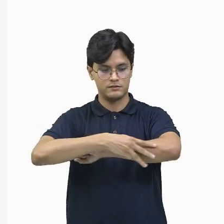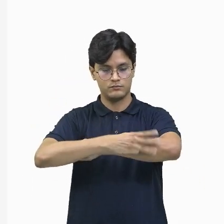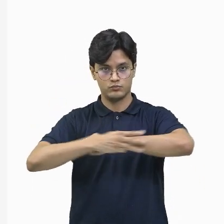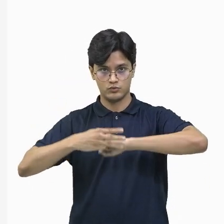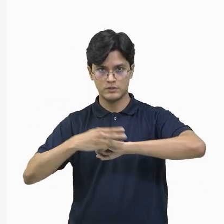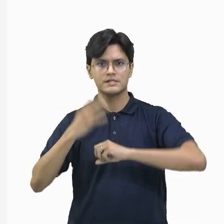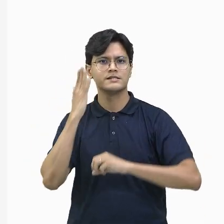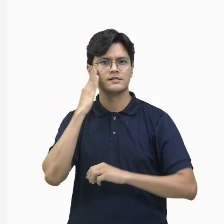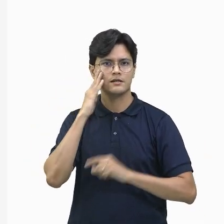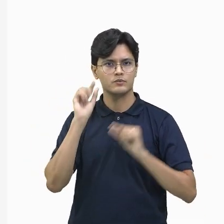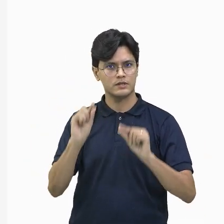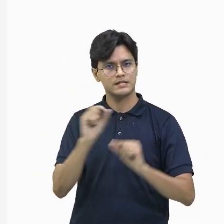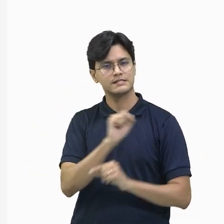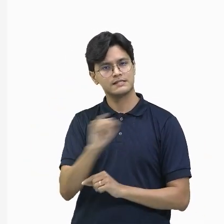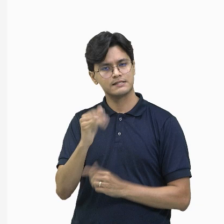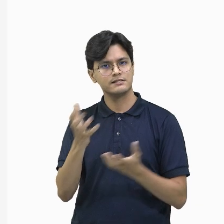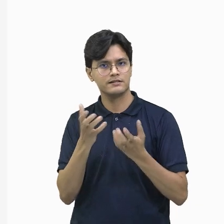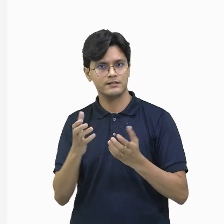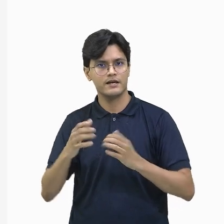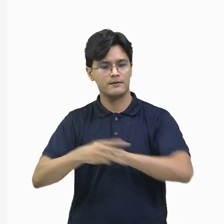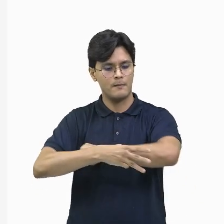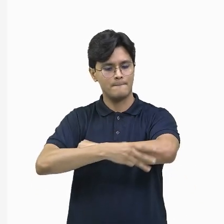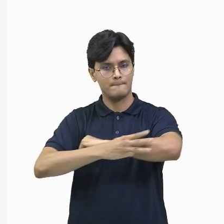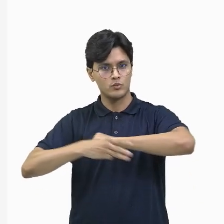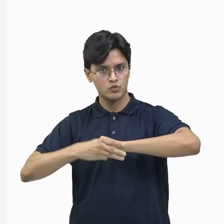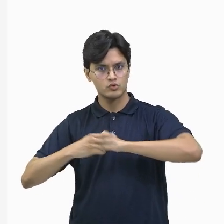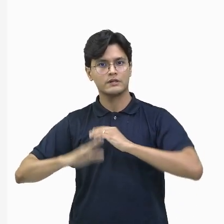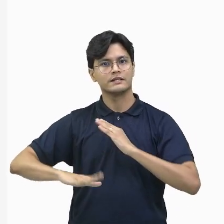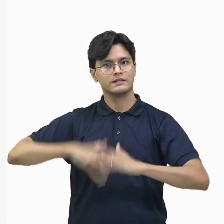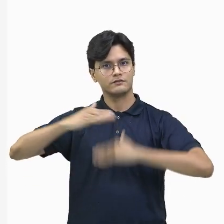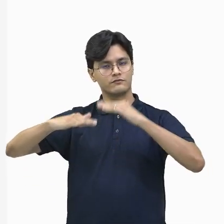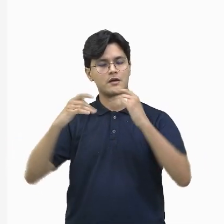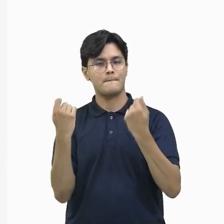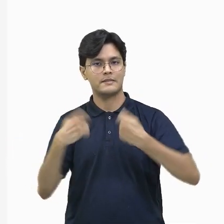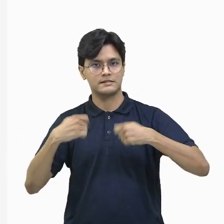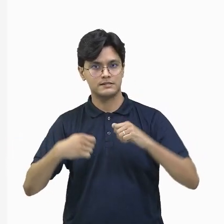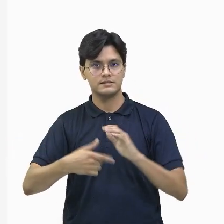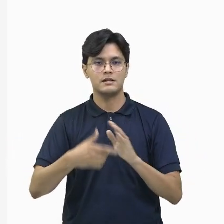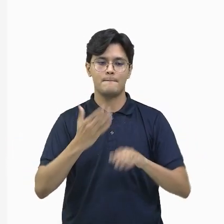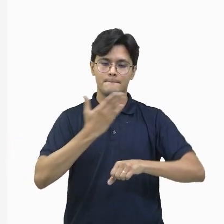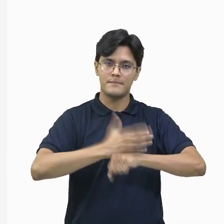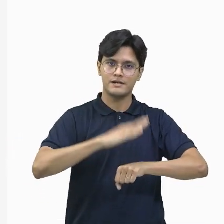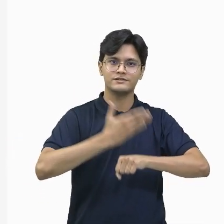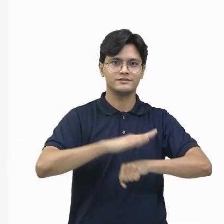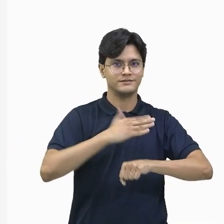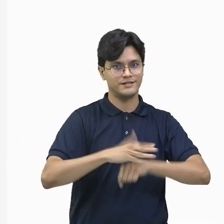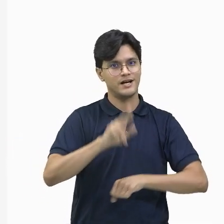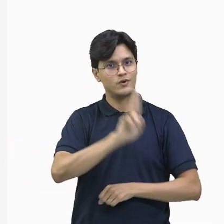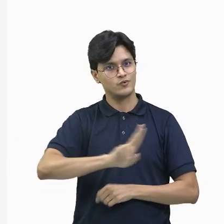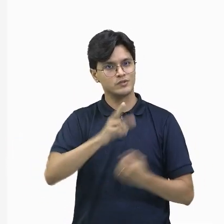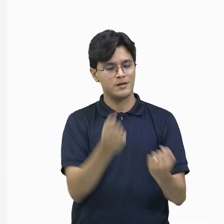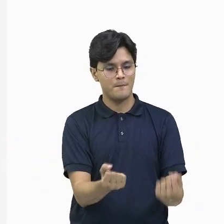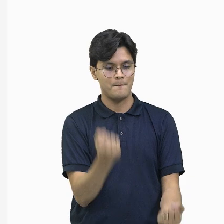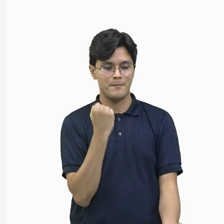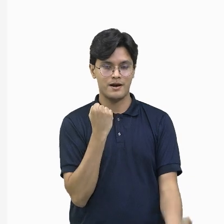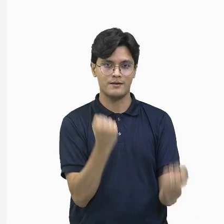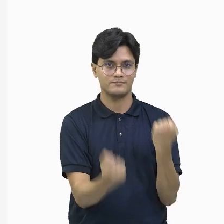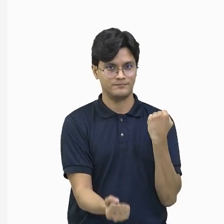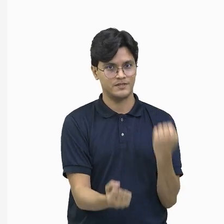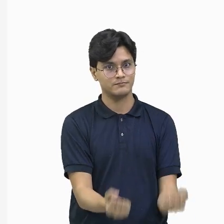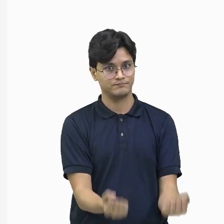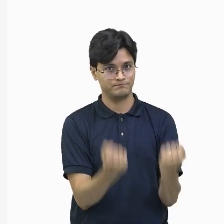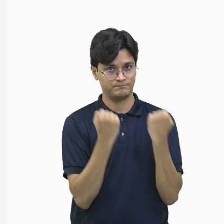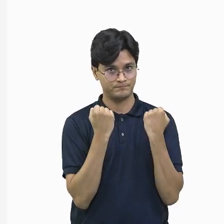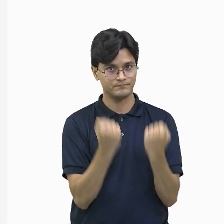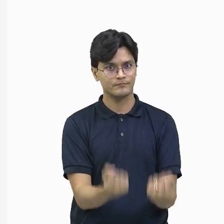quer hipertrofiar, nós precisamos aí nos exercitar através da musculação. Não que os outros exercícios não